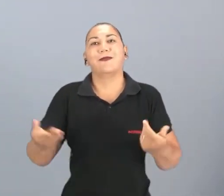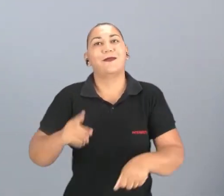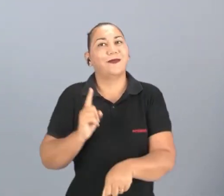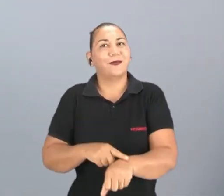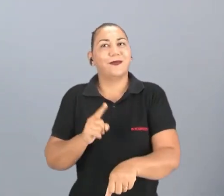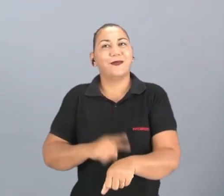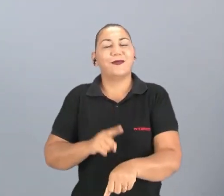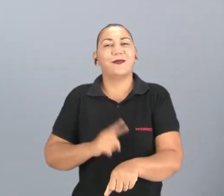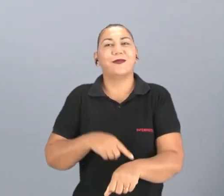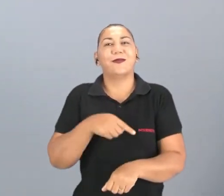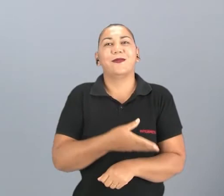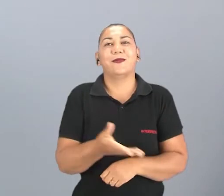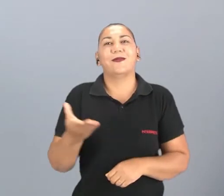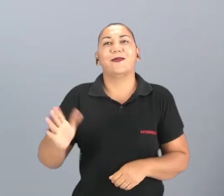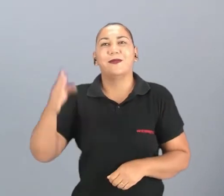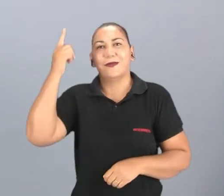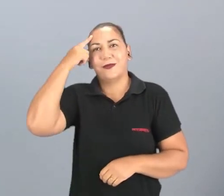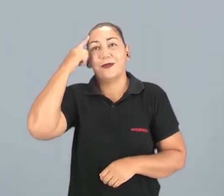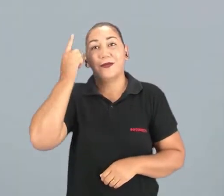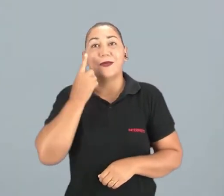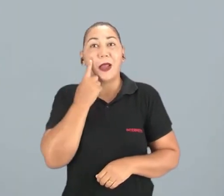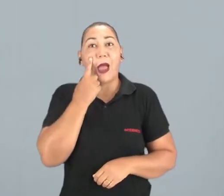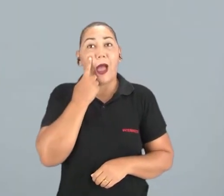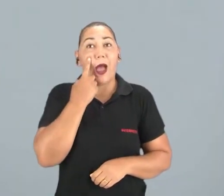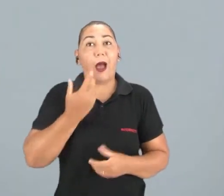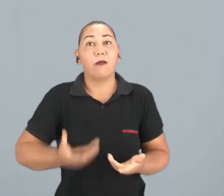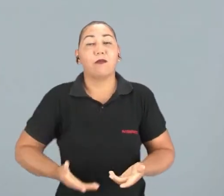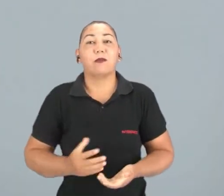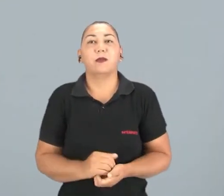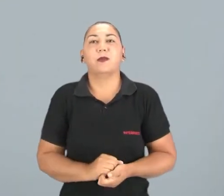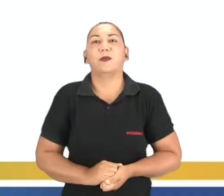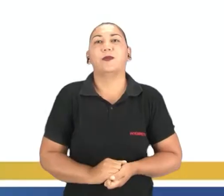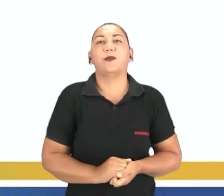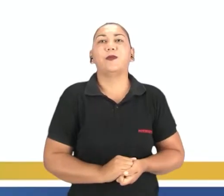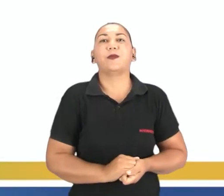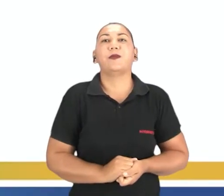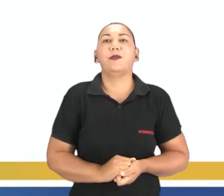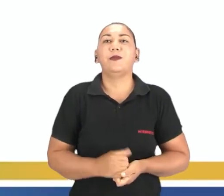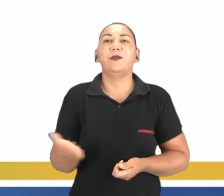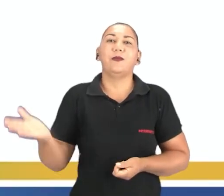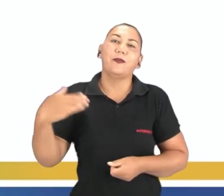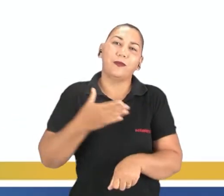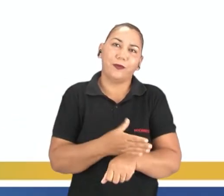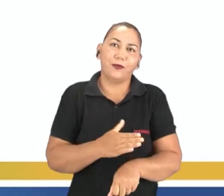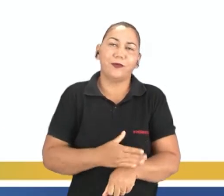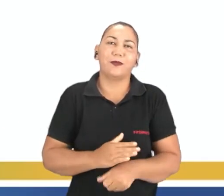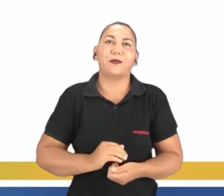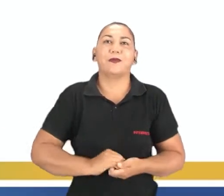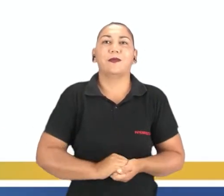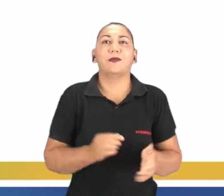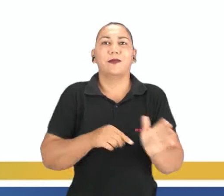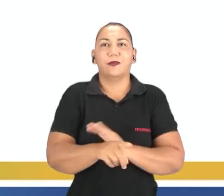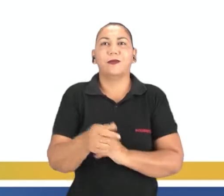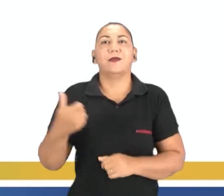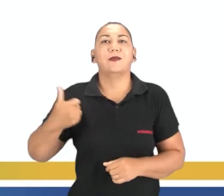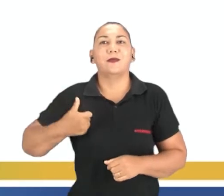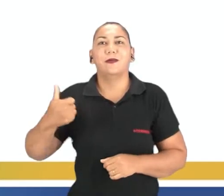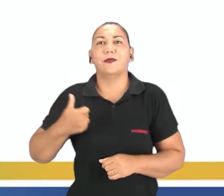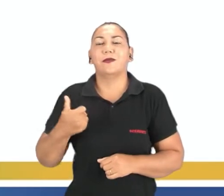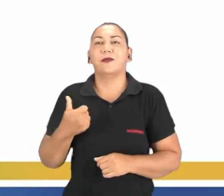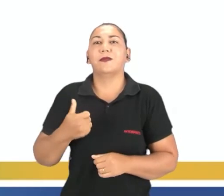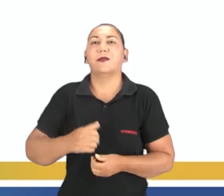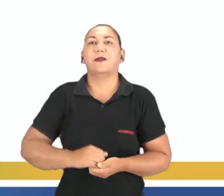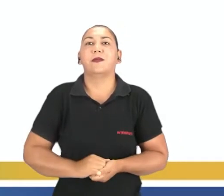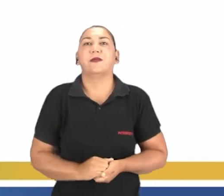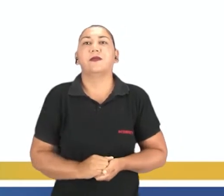hora de ver se vocês estão ligados, prestando atenção na nossa aula. It's activity time. Vamos praticar? Pergunta 1. Então, a gente vai